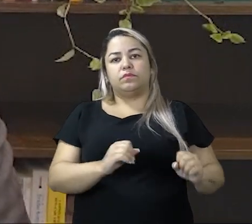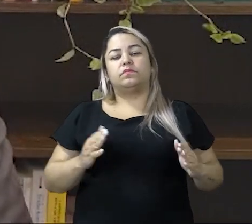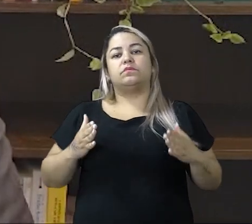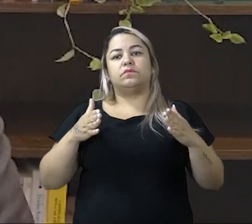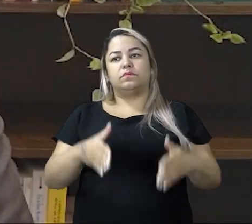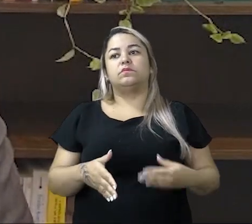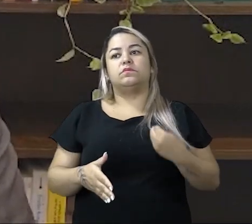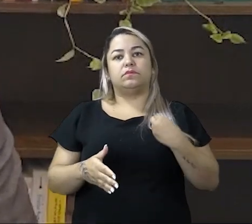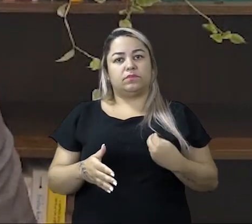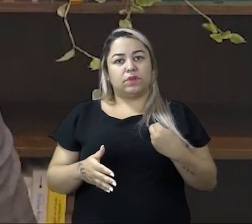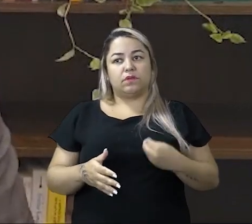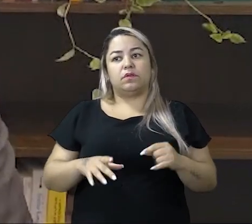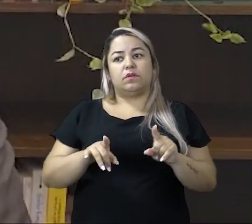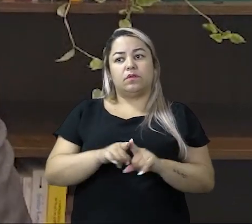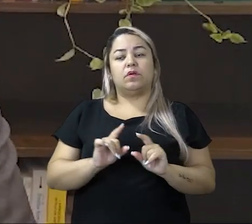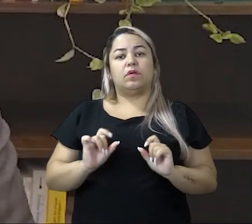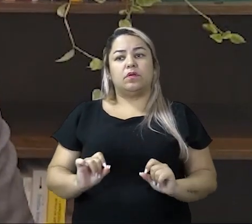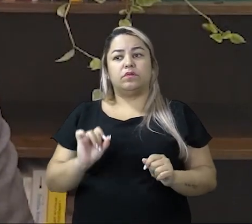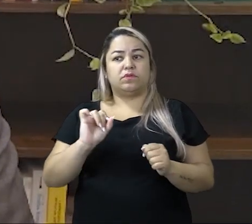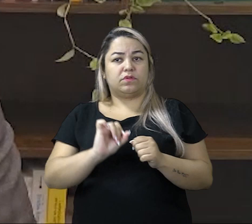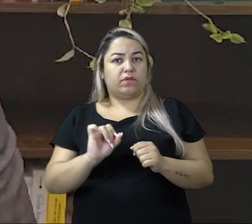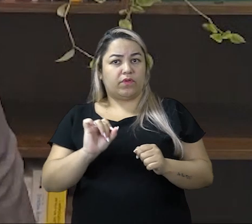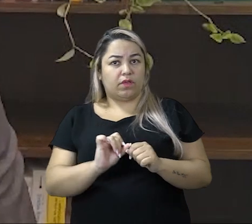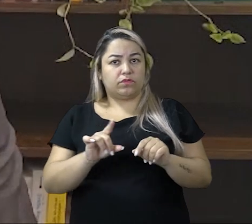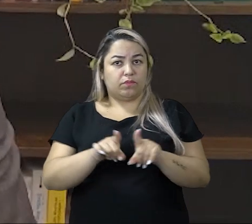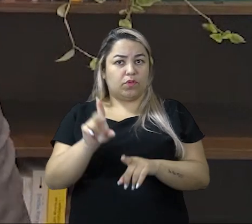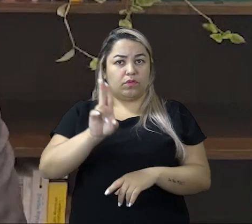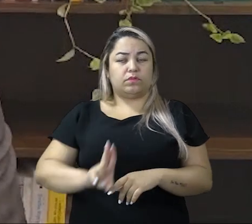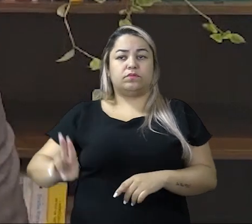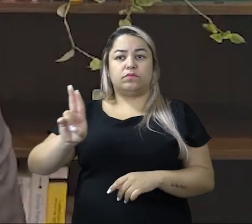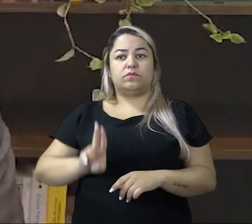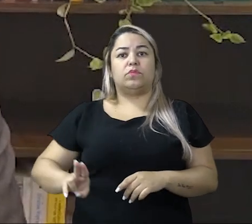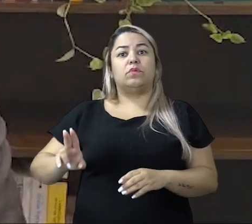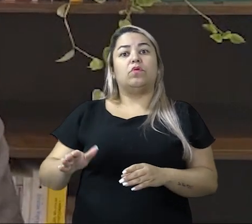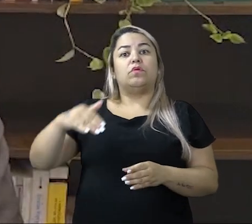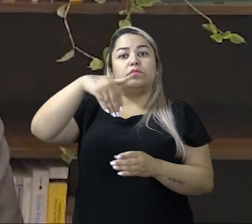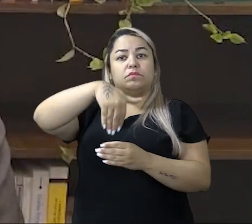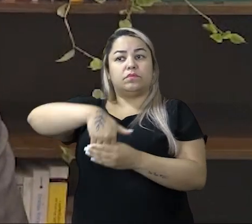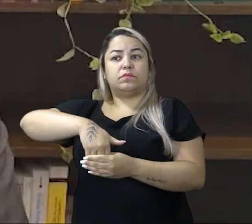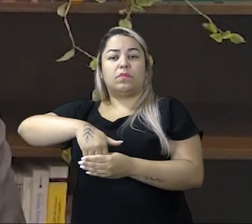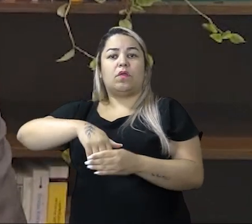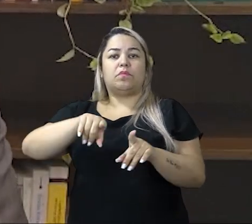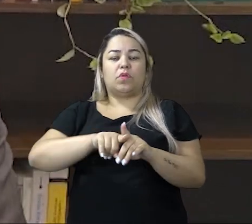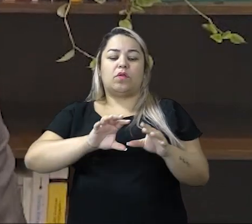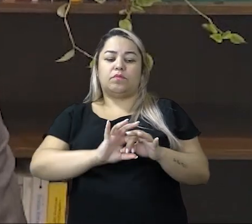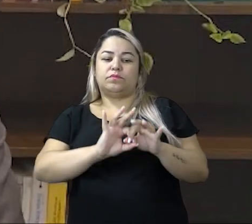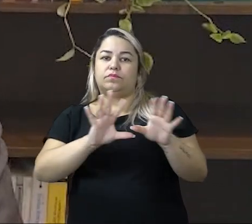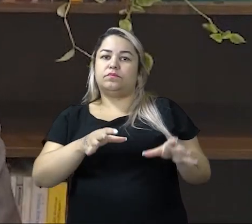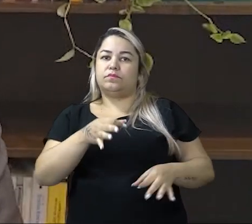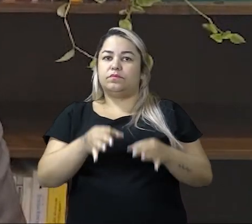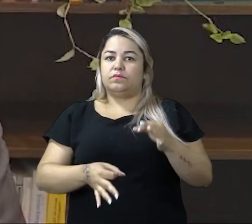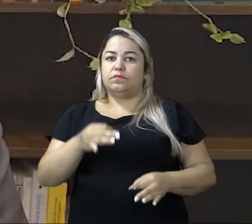de forma votando diretamente. Neste ano será realizado por meio de uso de urnas eletrônicas cedidas